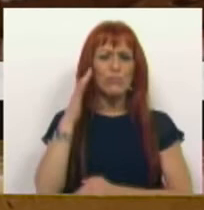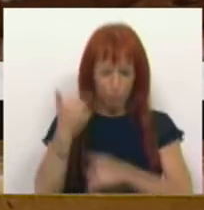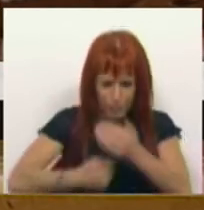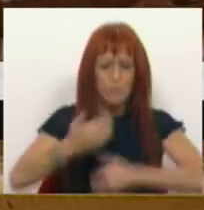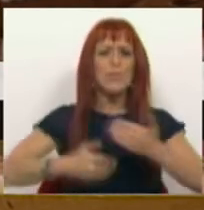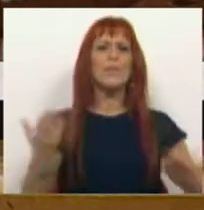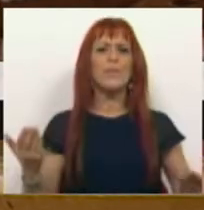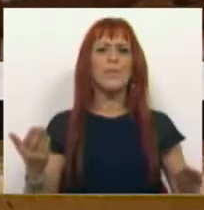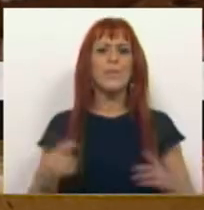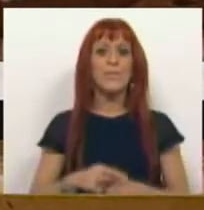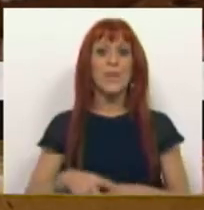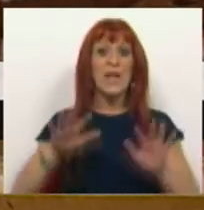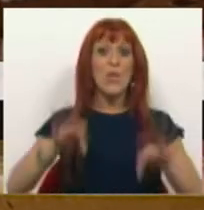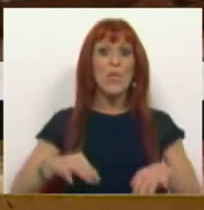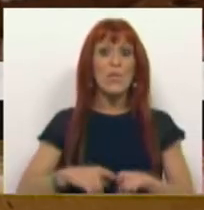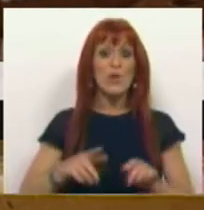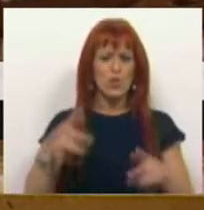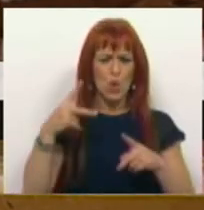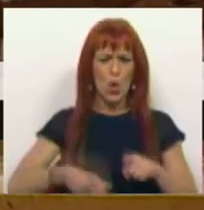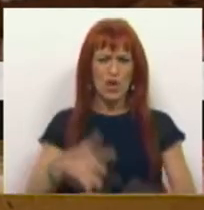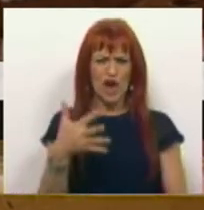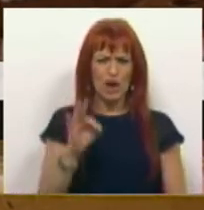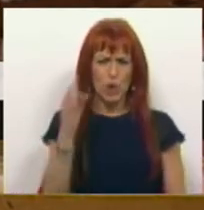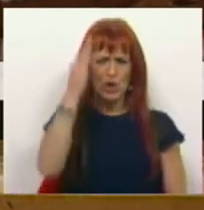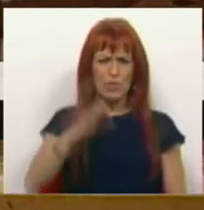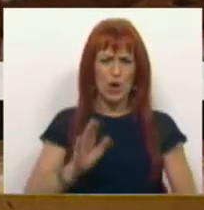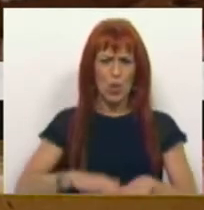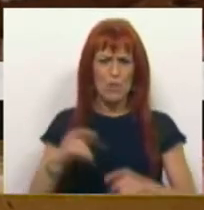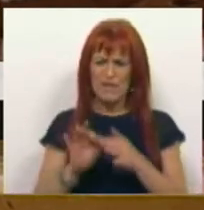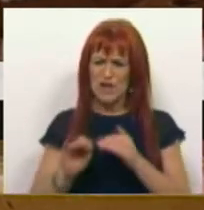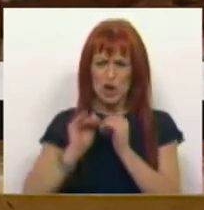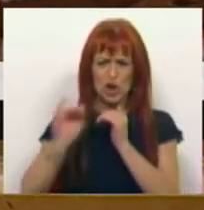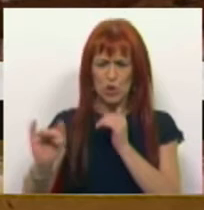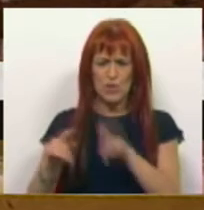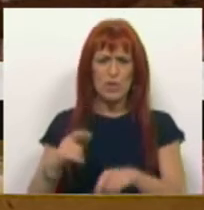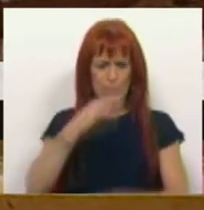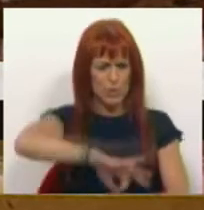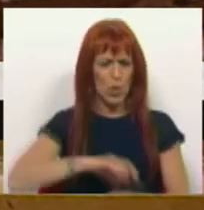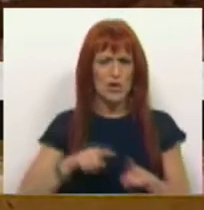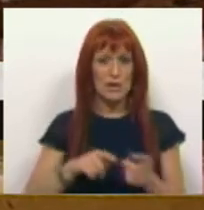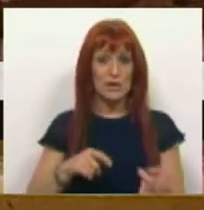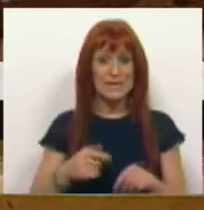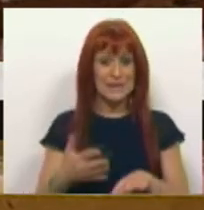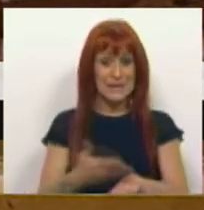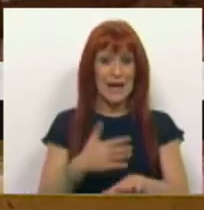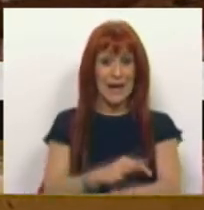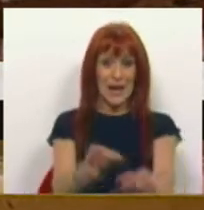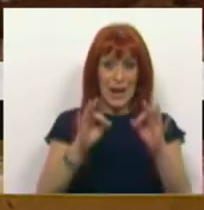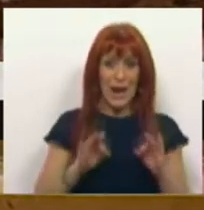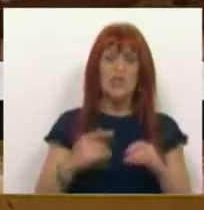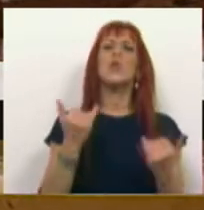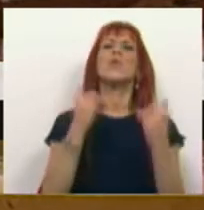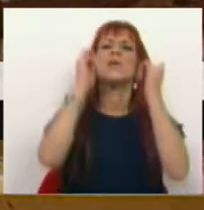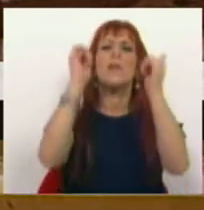curso. O fim do corte de 14% por efeito de fator de sustentabilidade sobre todas as pensões antecipadas é uma